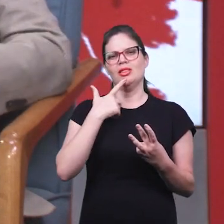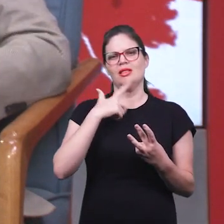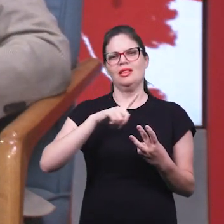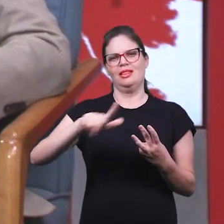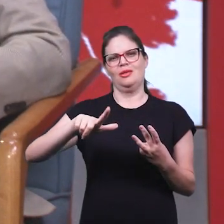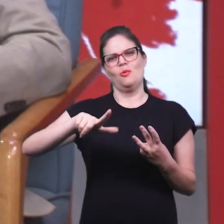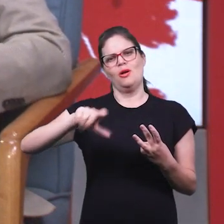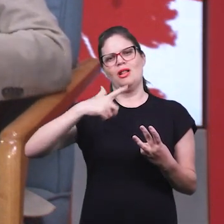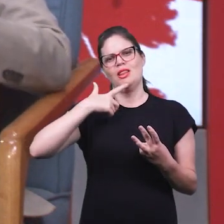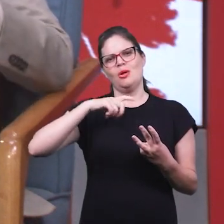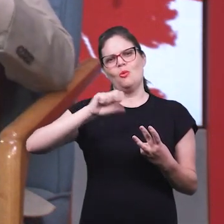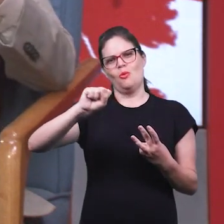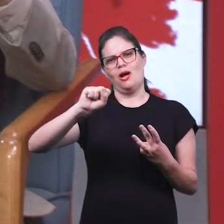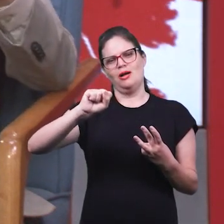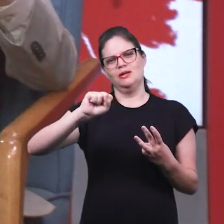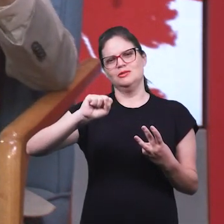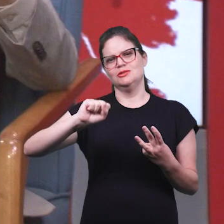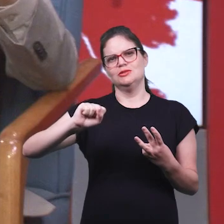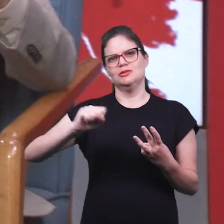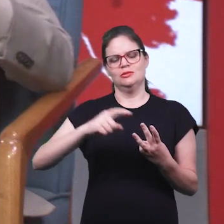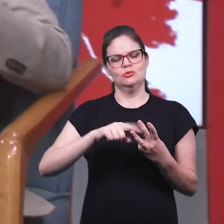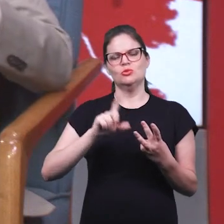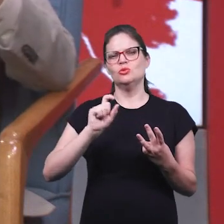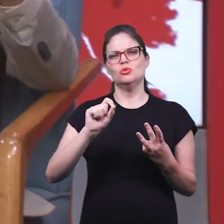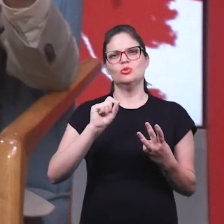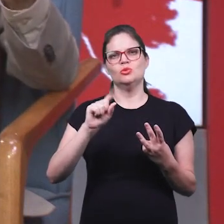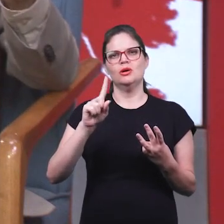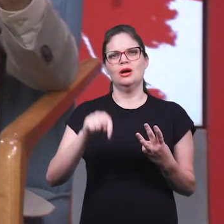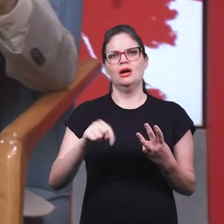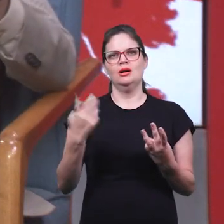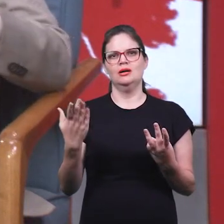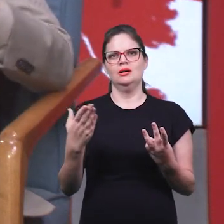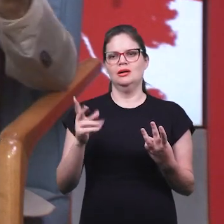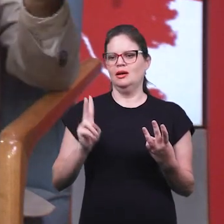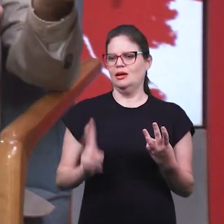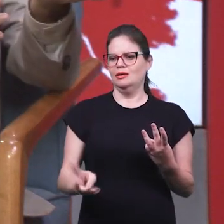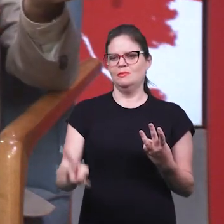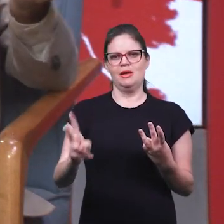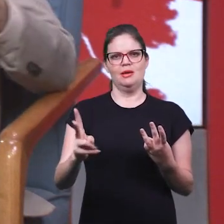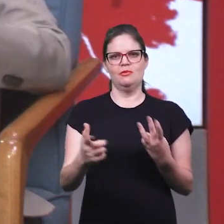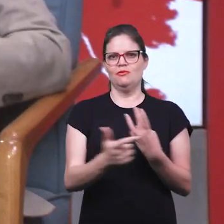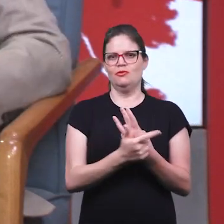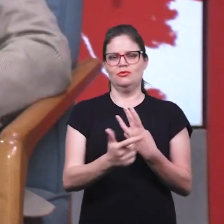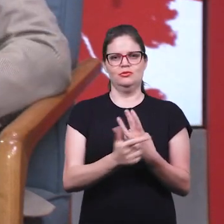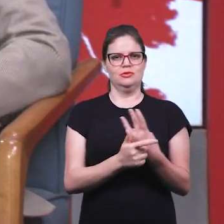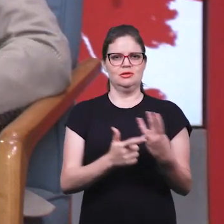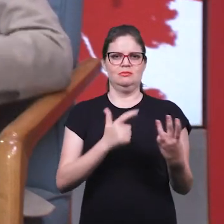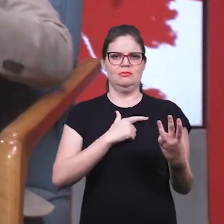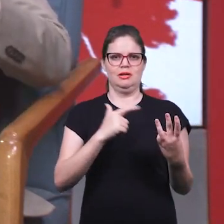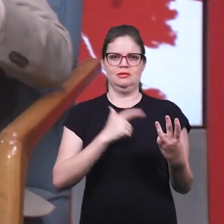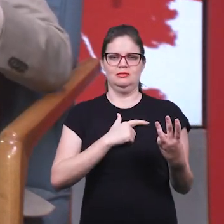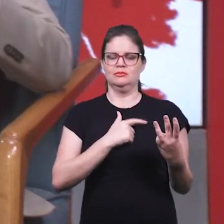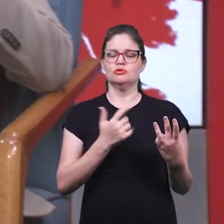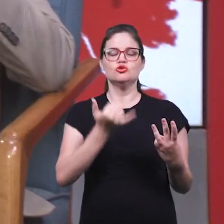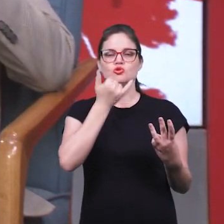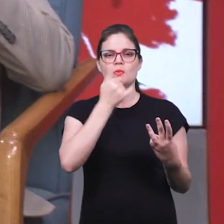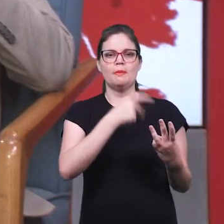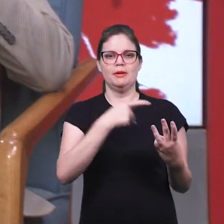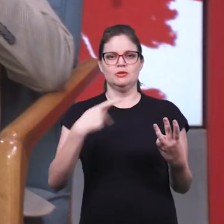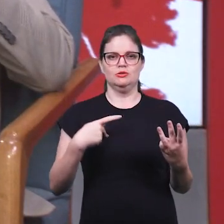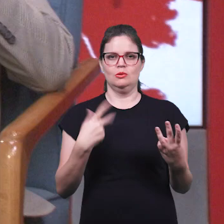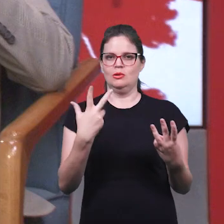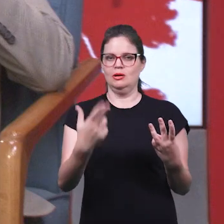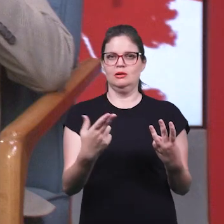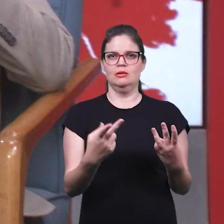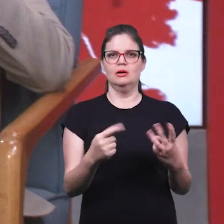outra linguagem também usada, o que era o presbítero? O presbítero era a mesma função do pastor. É por isso que Paulo